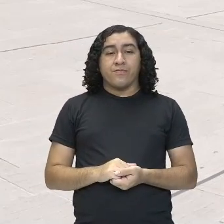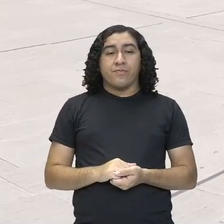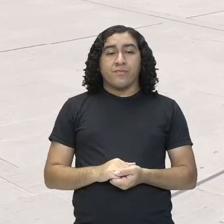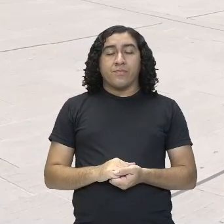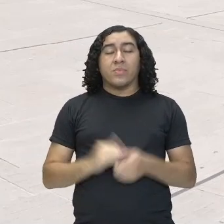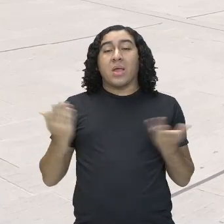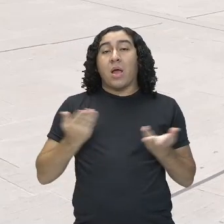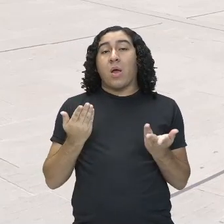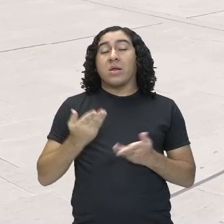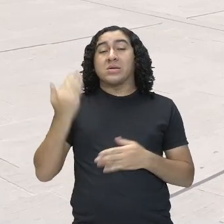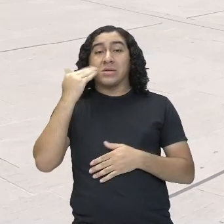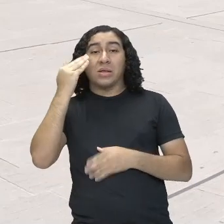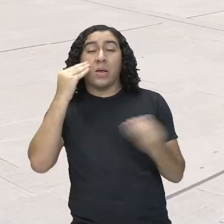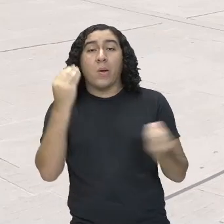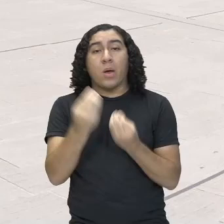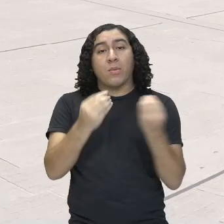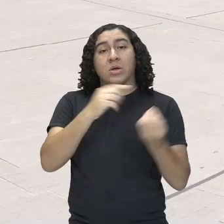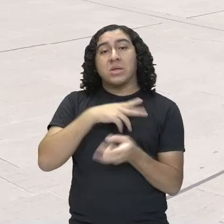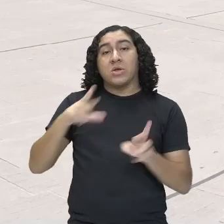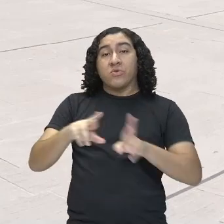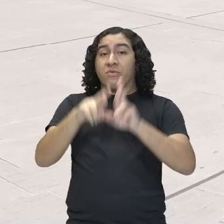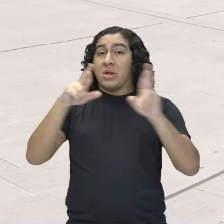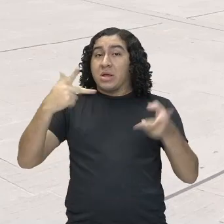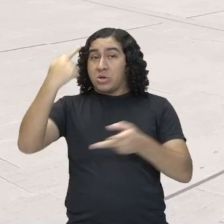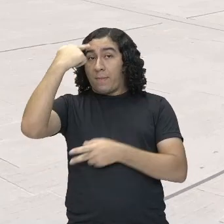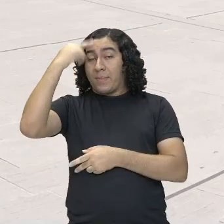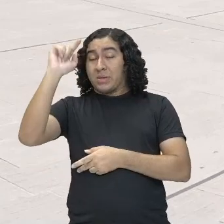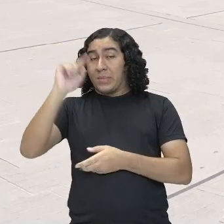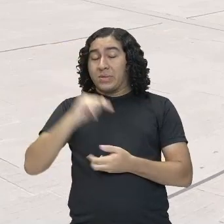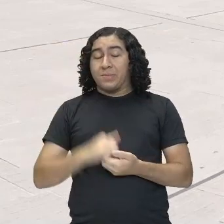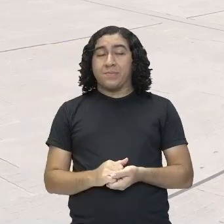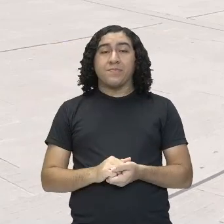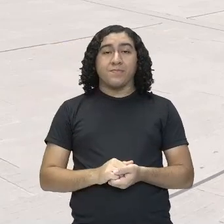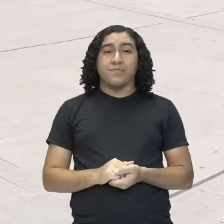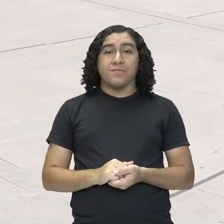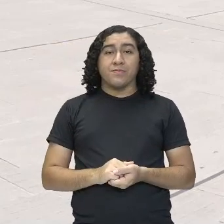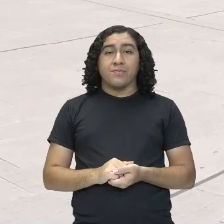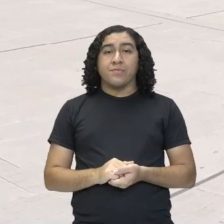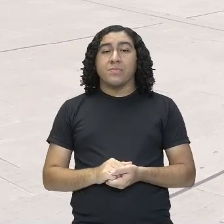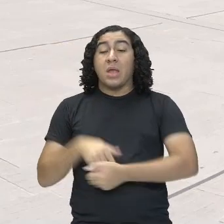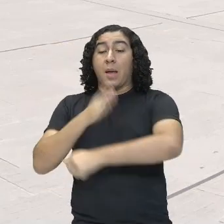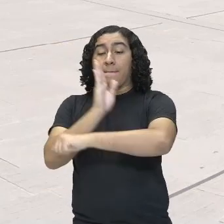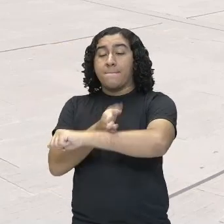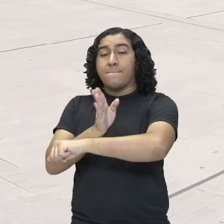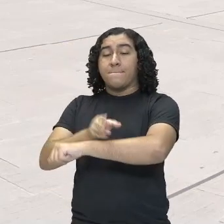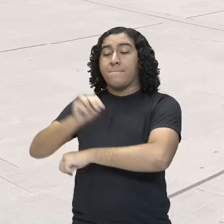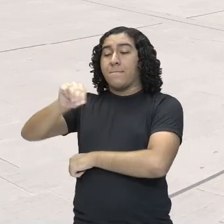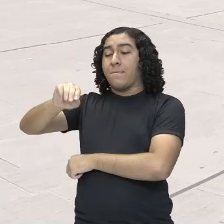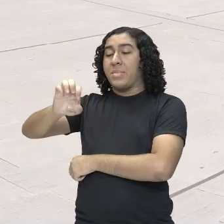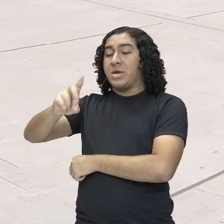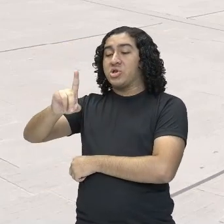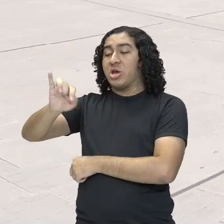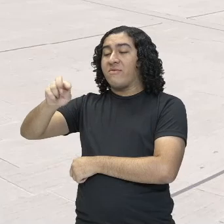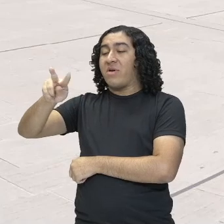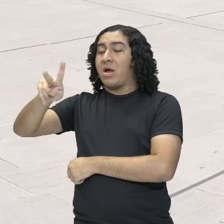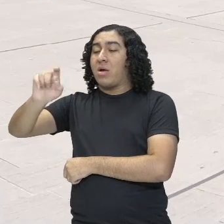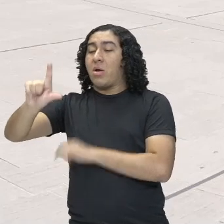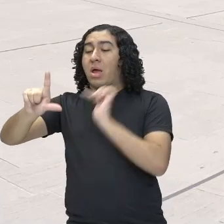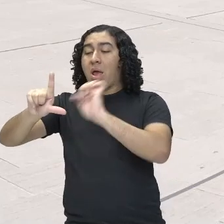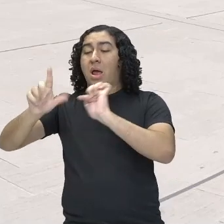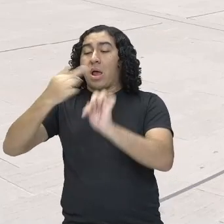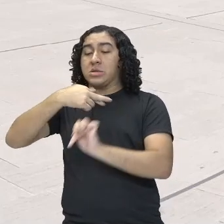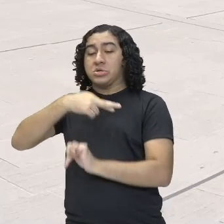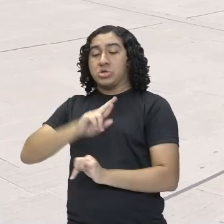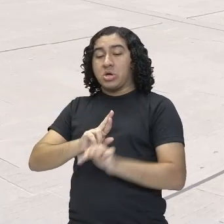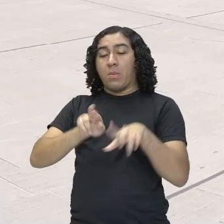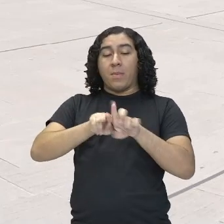pensamento medieval com o pensamento renascentista. O pensamento medieval é aquele voltado ali para a religiosidade. Já o